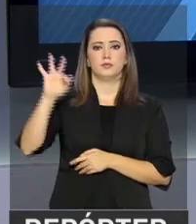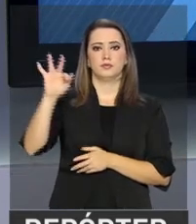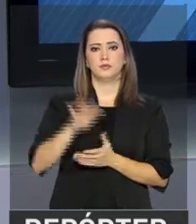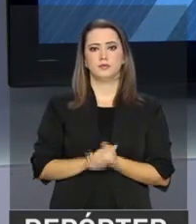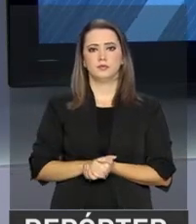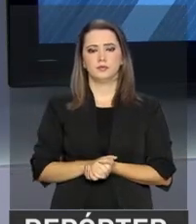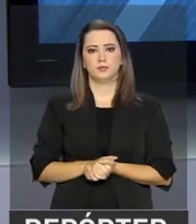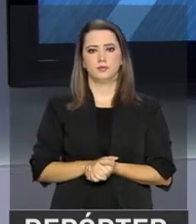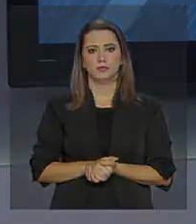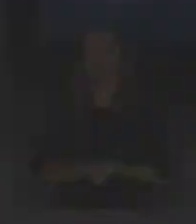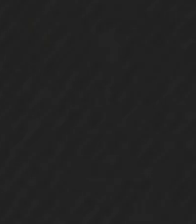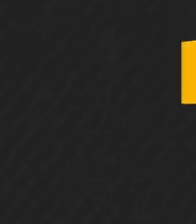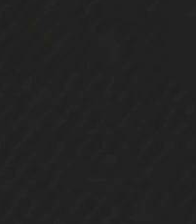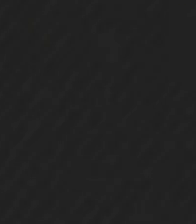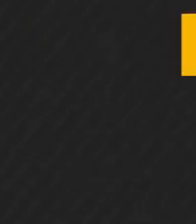governo federal